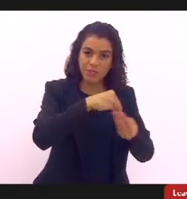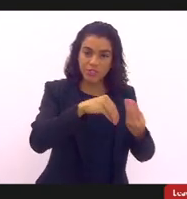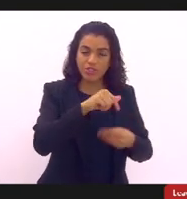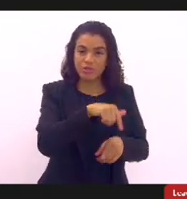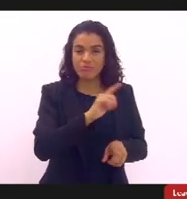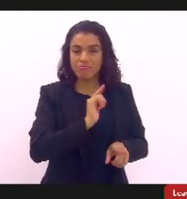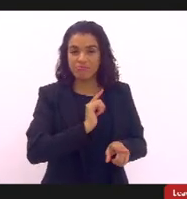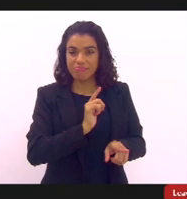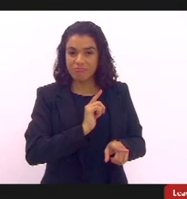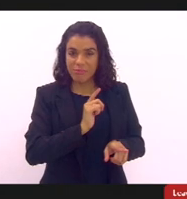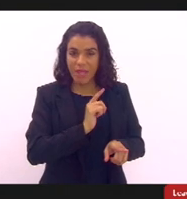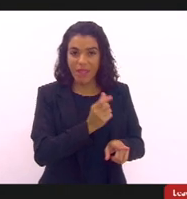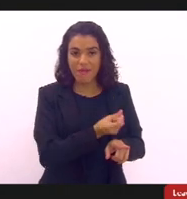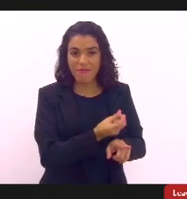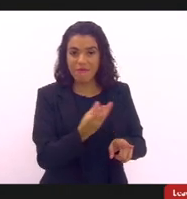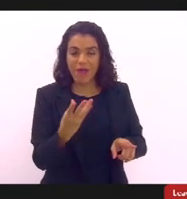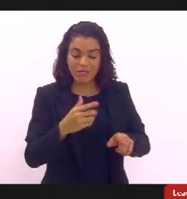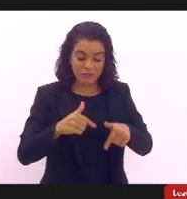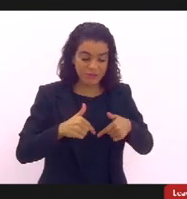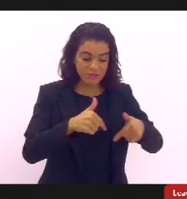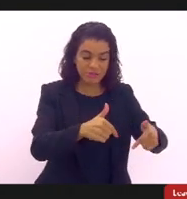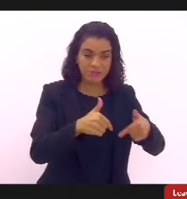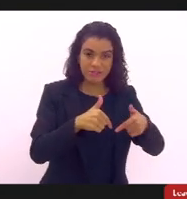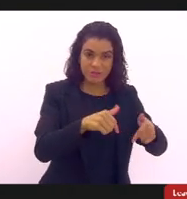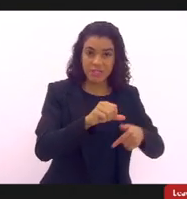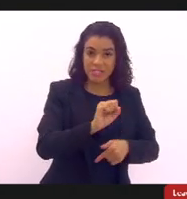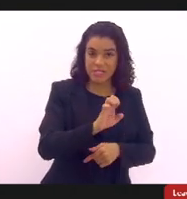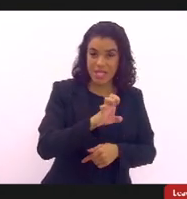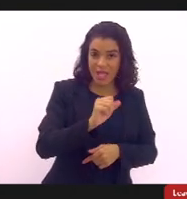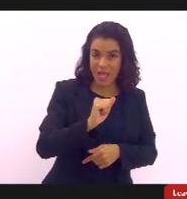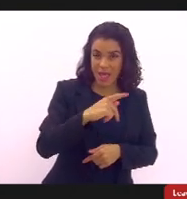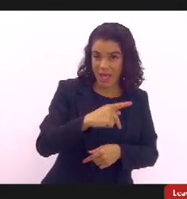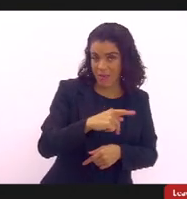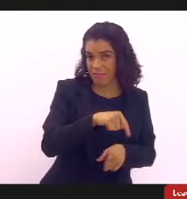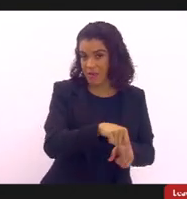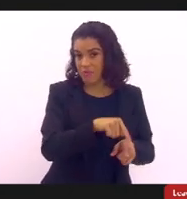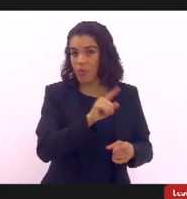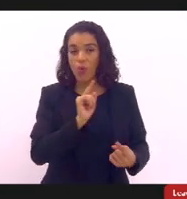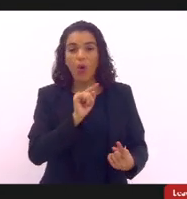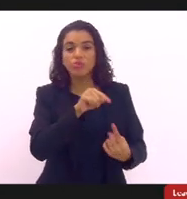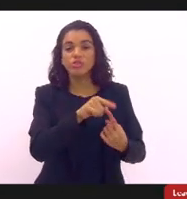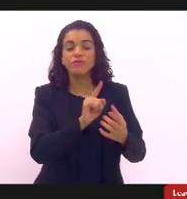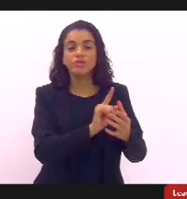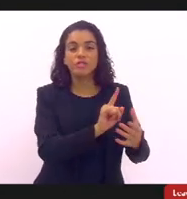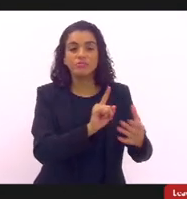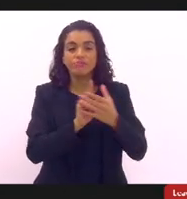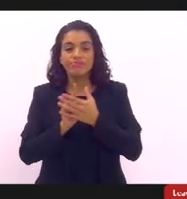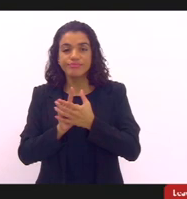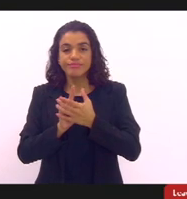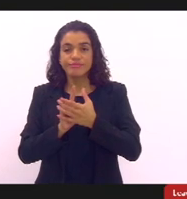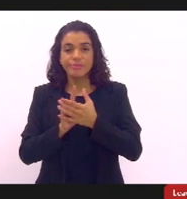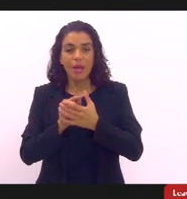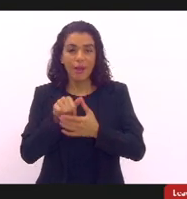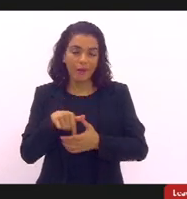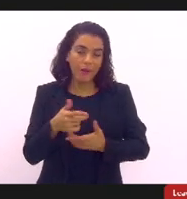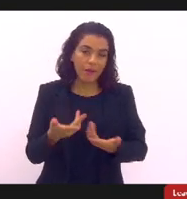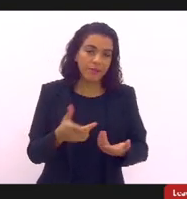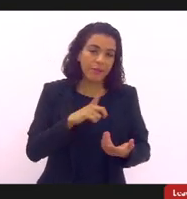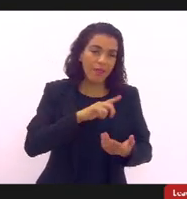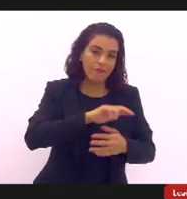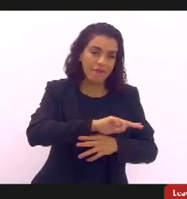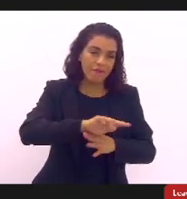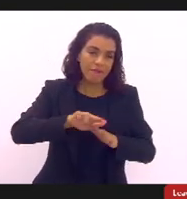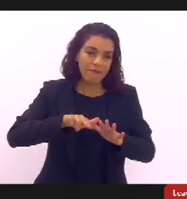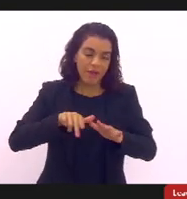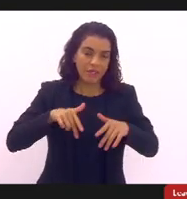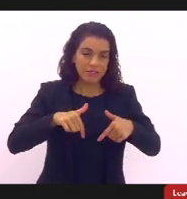ali muitas atuações que são da SEAP, até para fins de isolamento, né? Mas também tem muitas ações que são